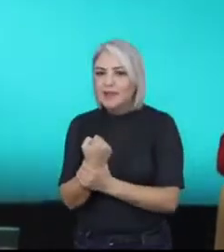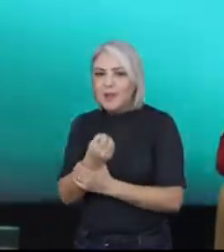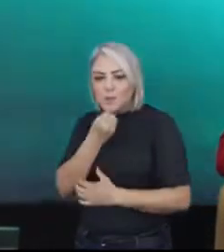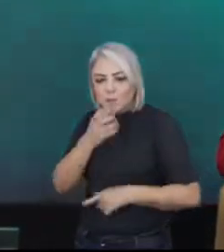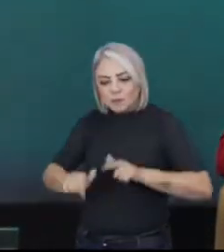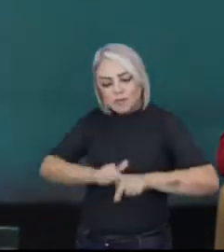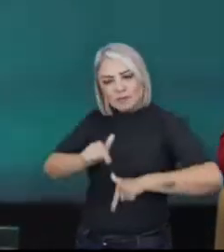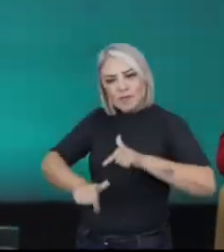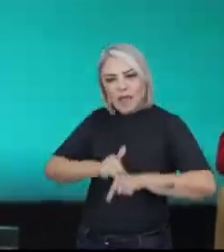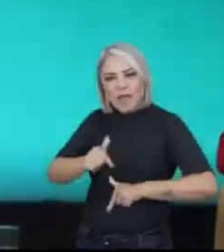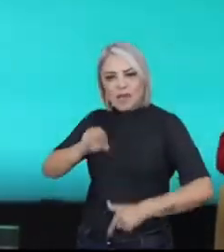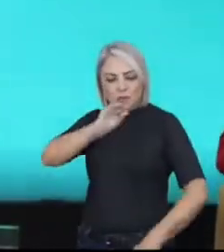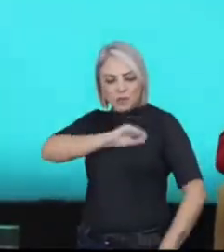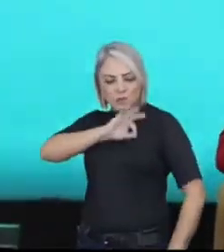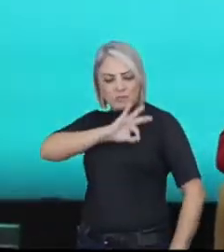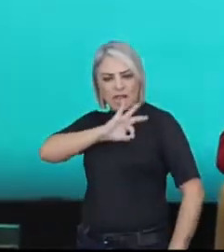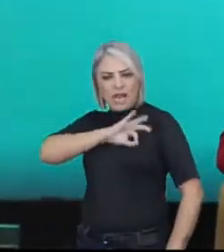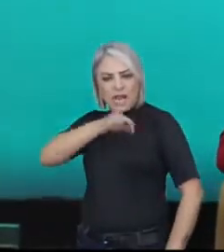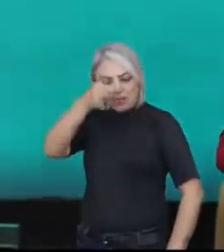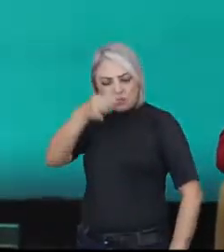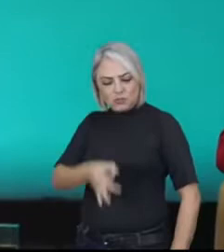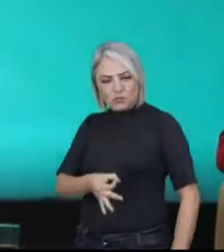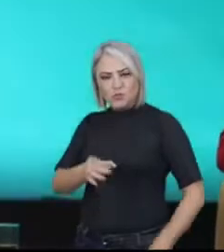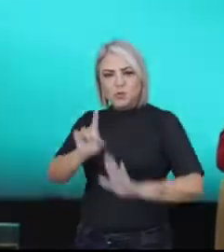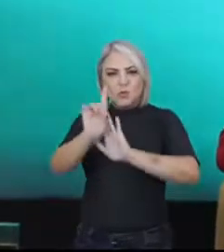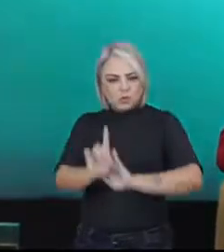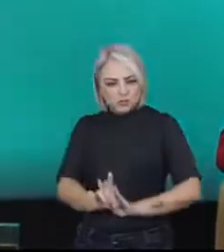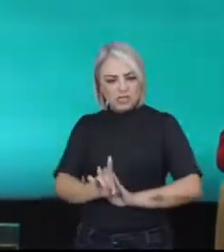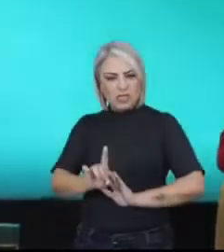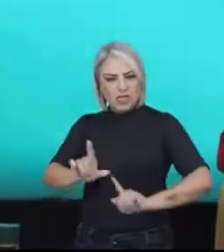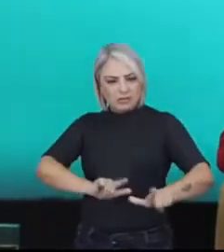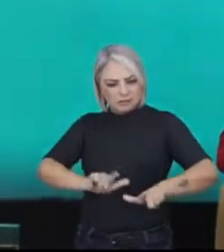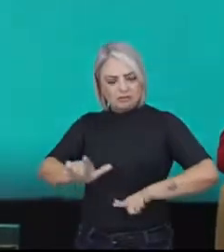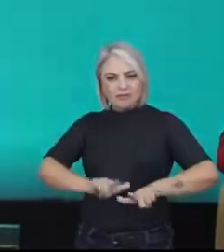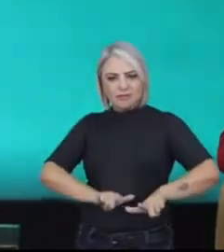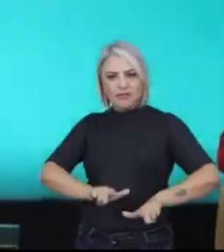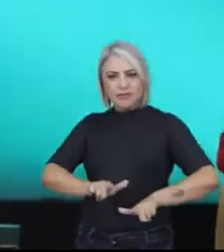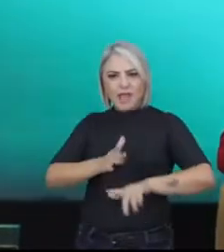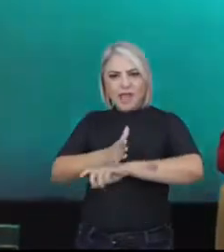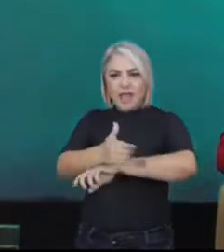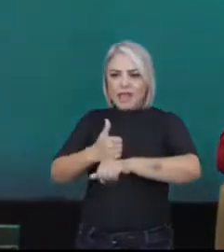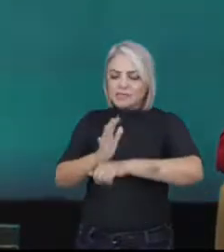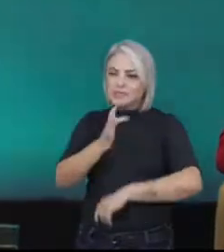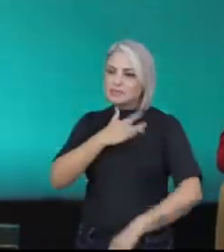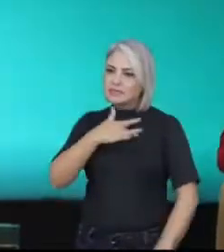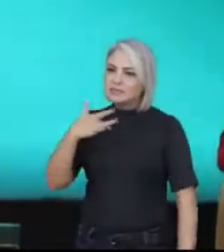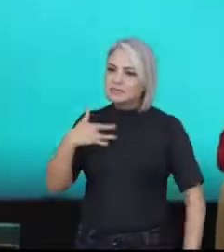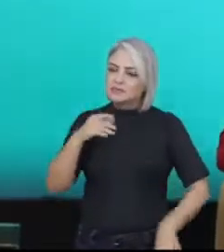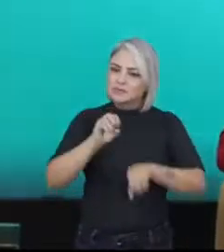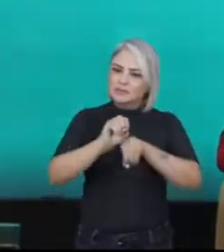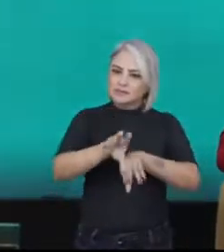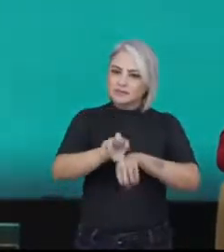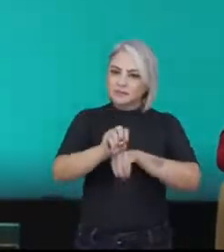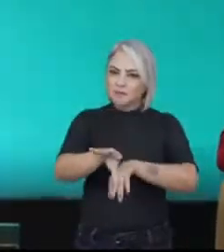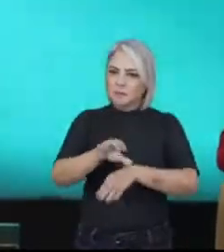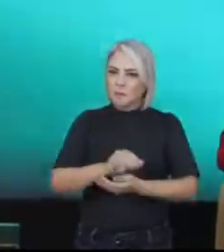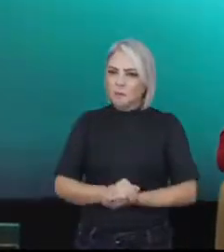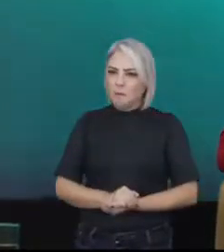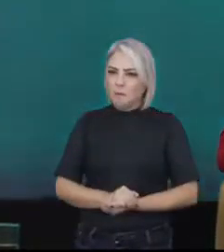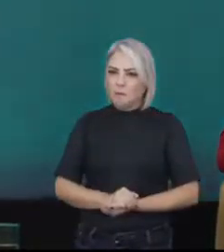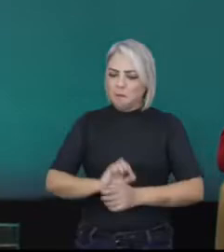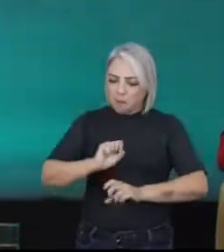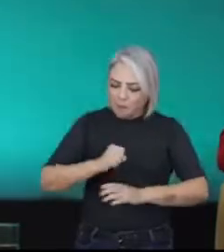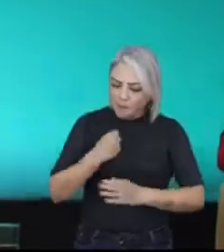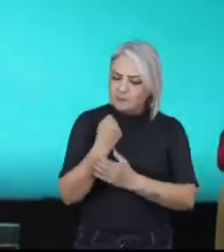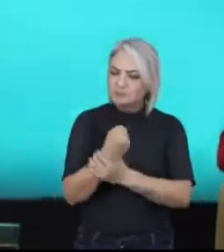salário justo, os direitos trabalhistas, o acesso à saúde e à educação. Defender nossa soberania